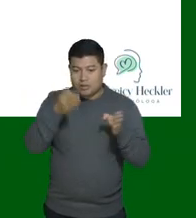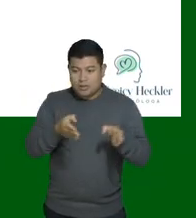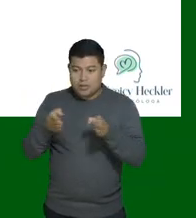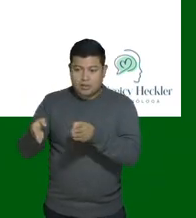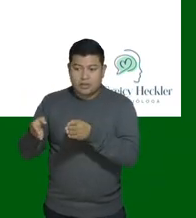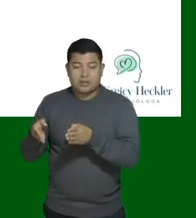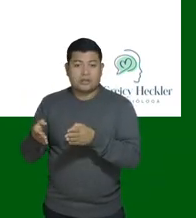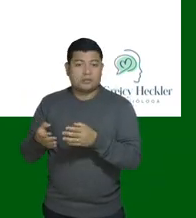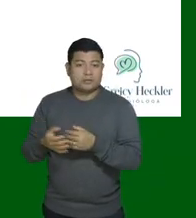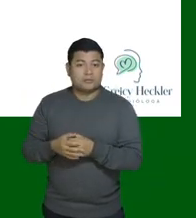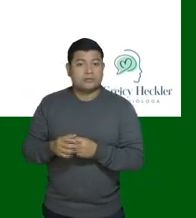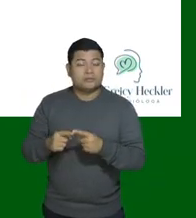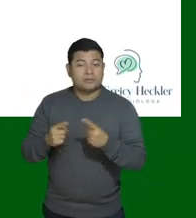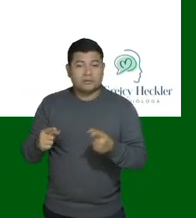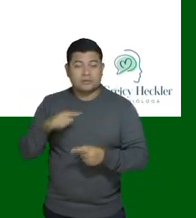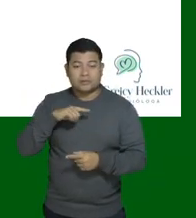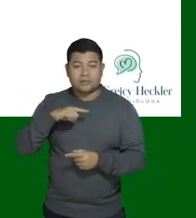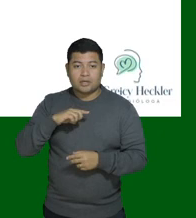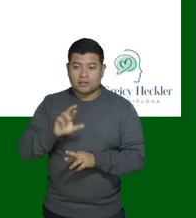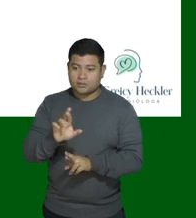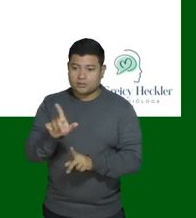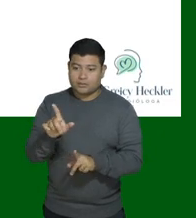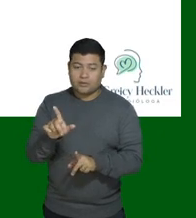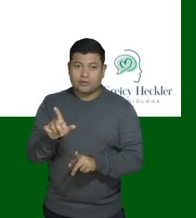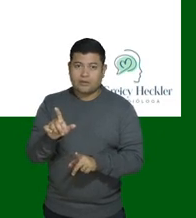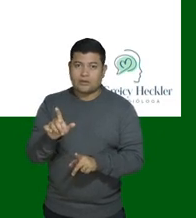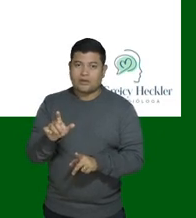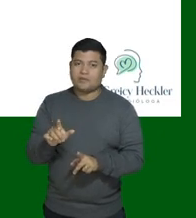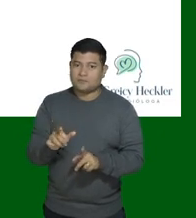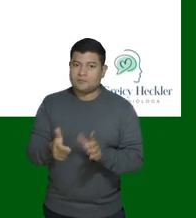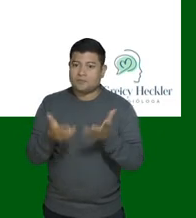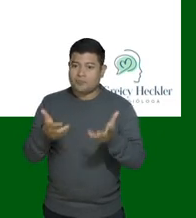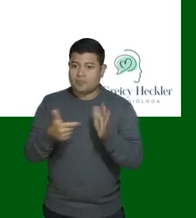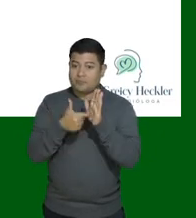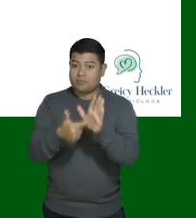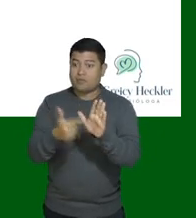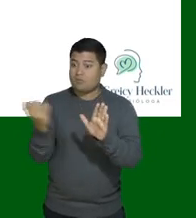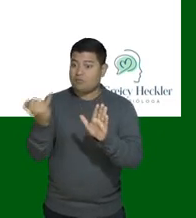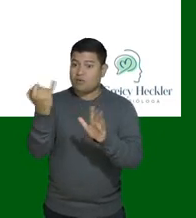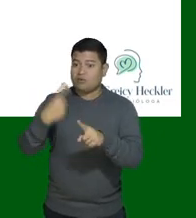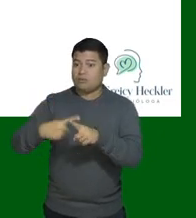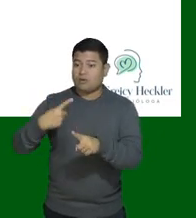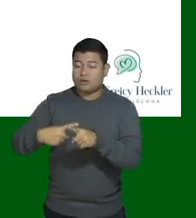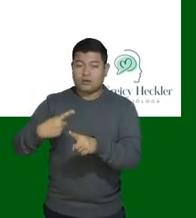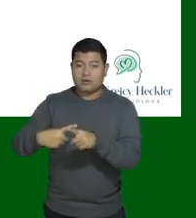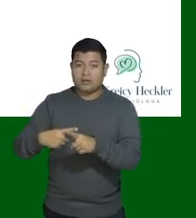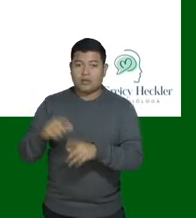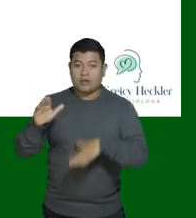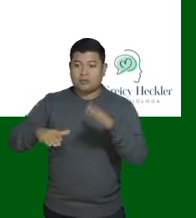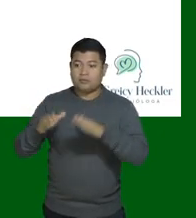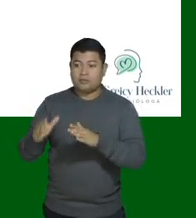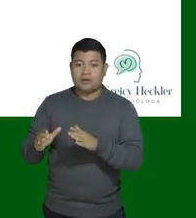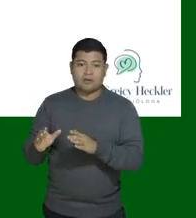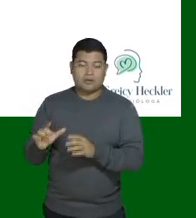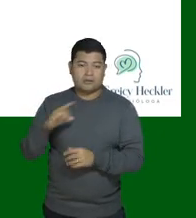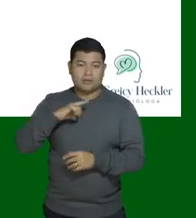Então, existe uma diferença, eu achei importante trazer isso, porque às vezes chega o laudo de processamento,